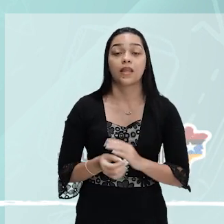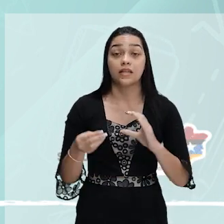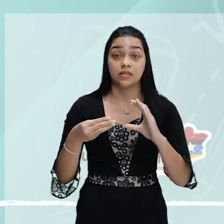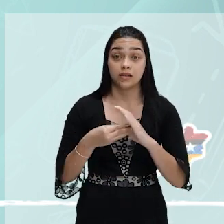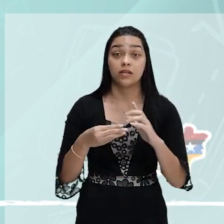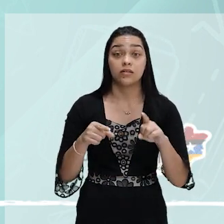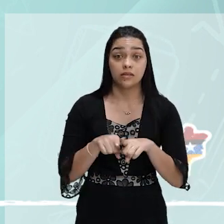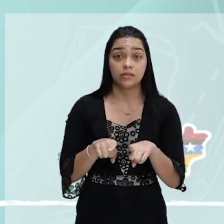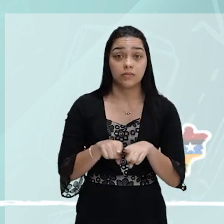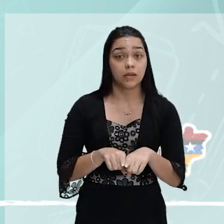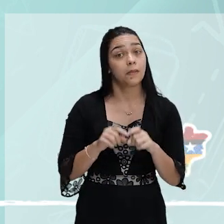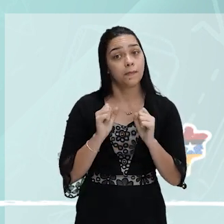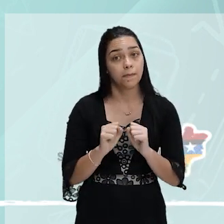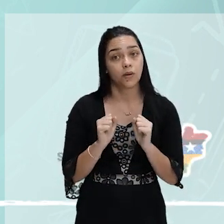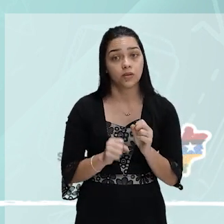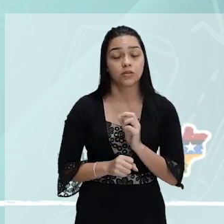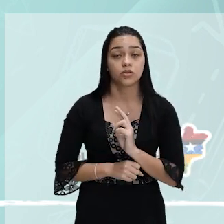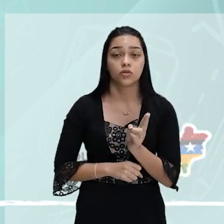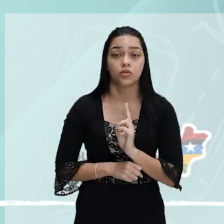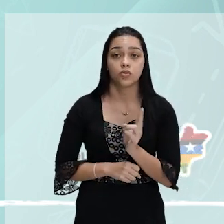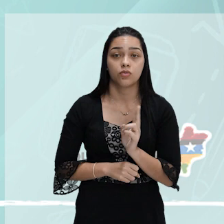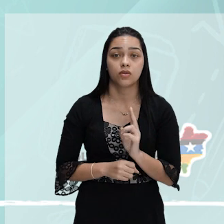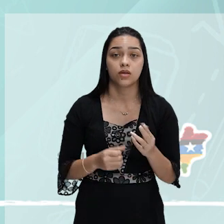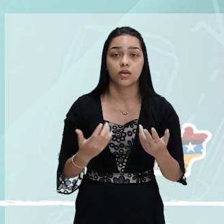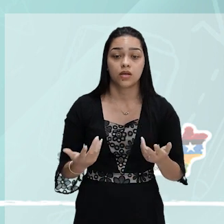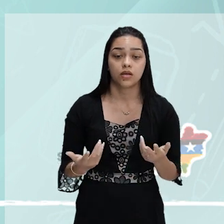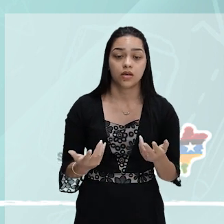Schwann também podem ser chamadas de